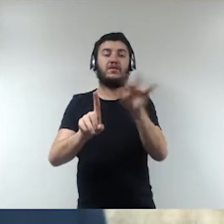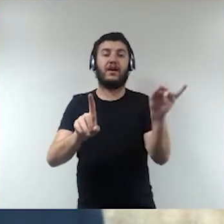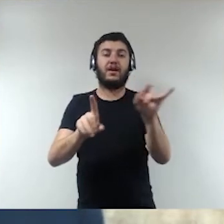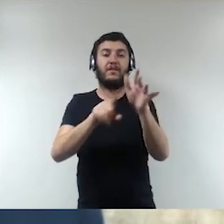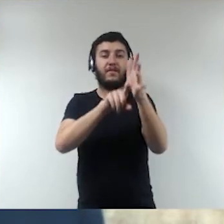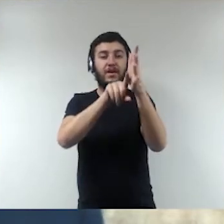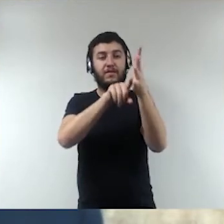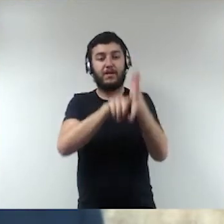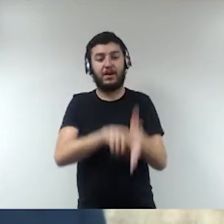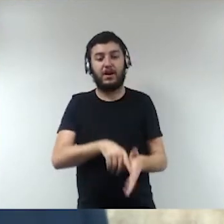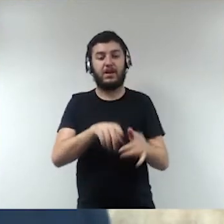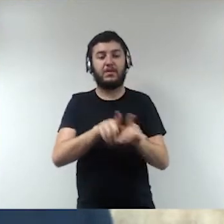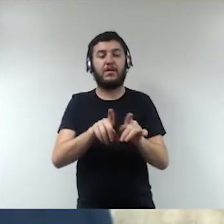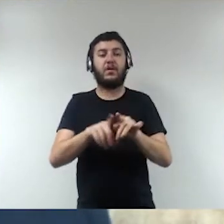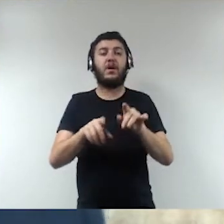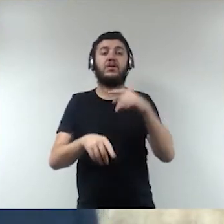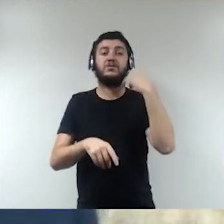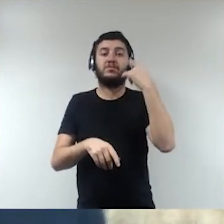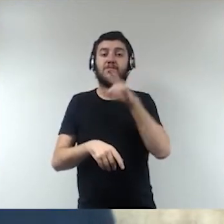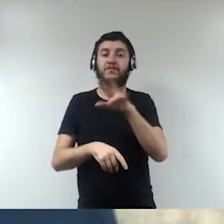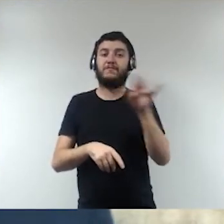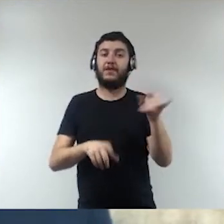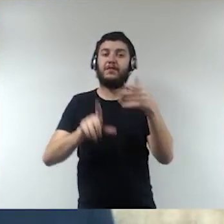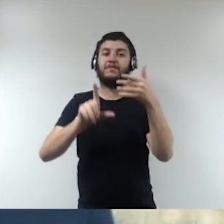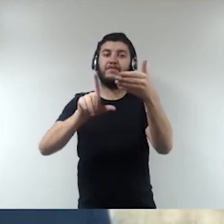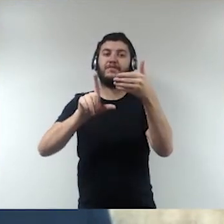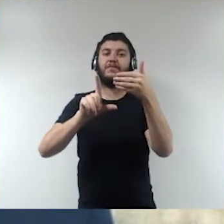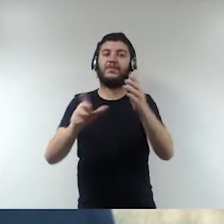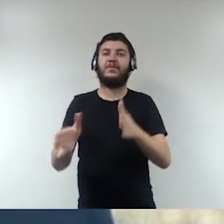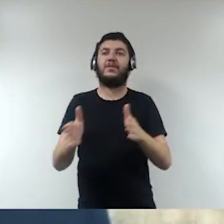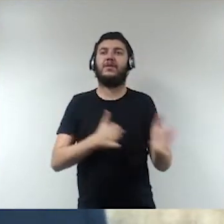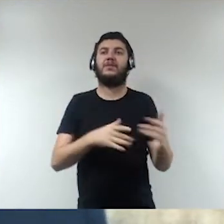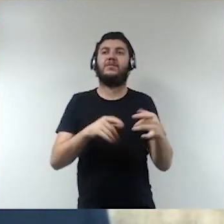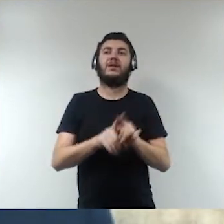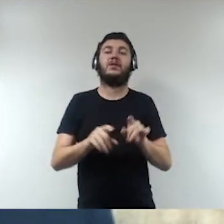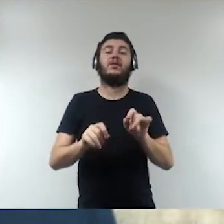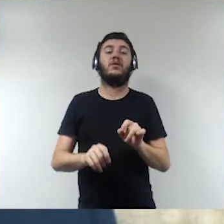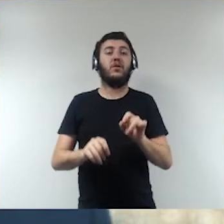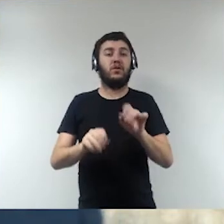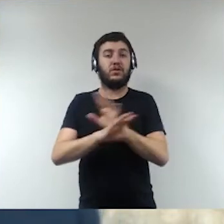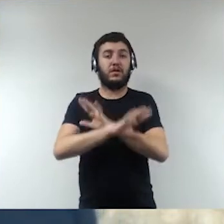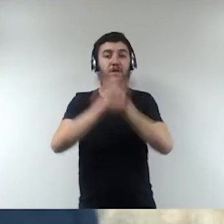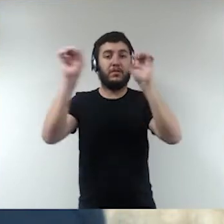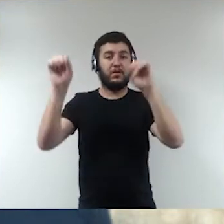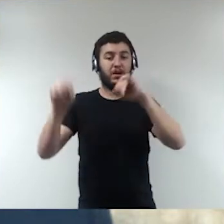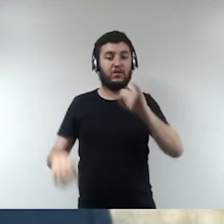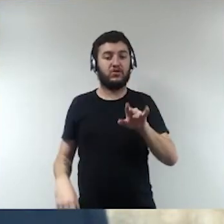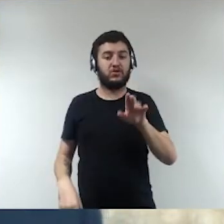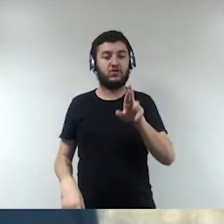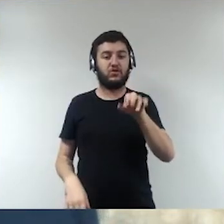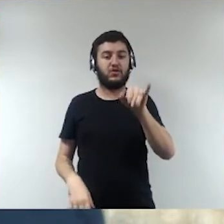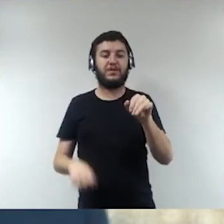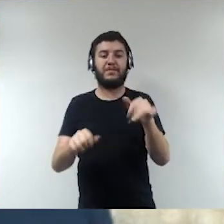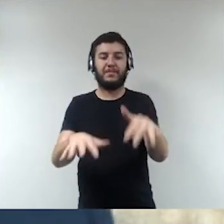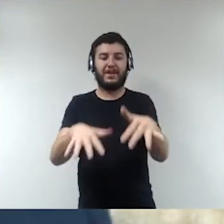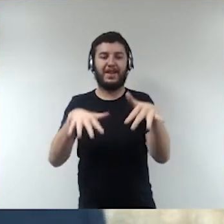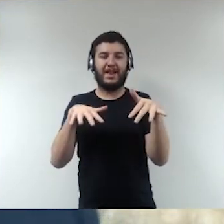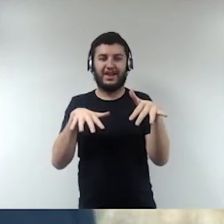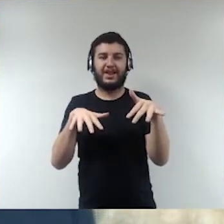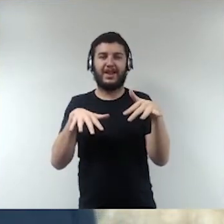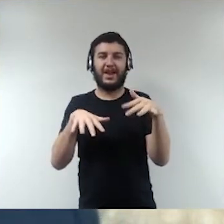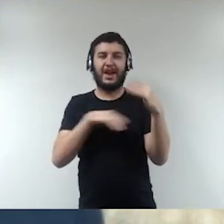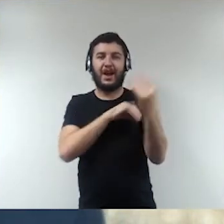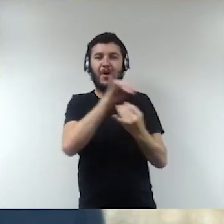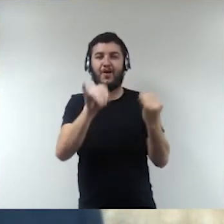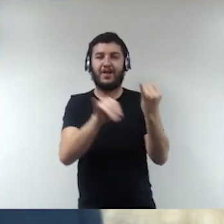por videoconferência. O Tribunal do Júri, por exemplo, sem plateia, transmitido de forma online, né, com respeito sempre ao